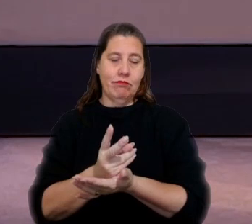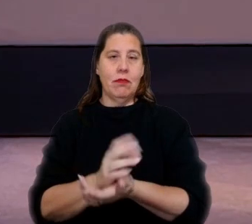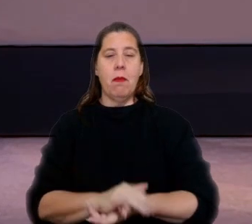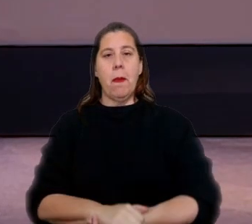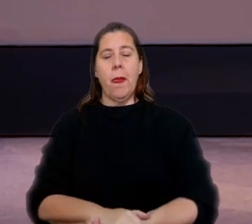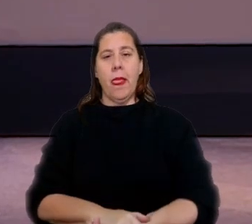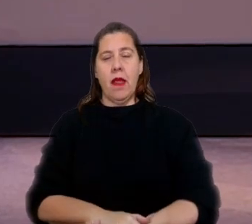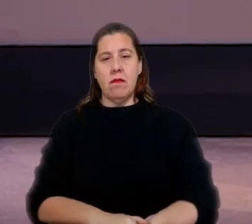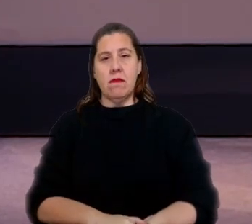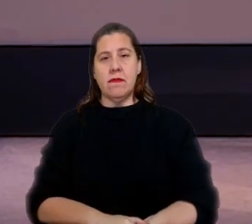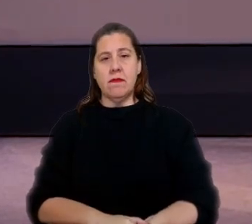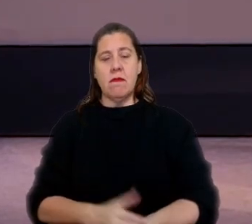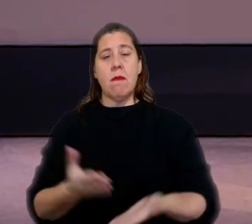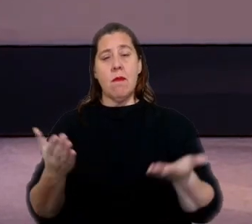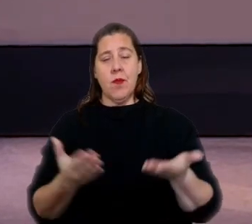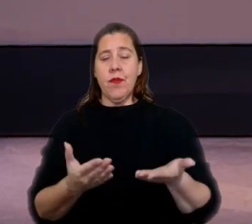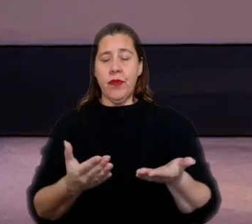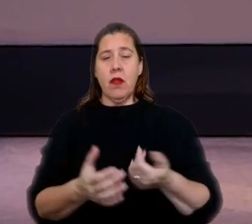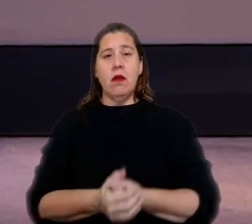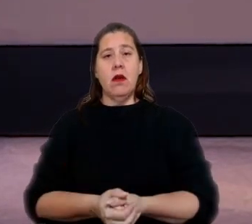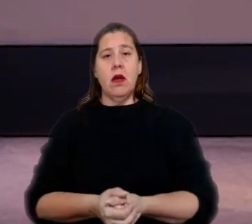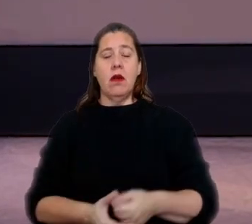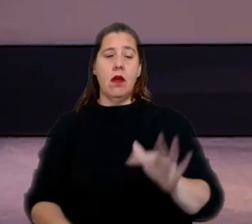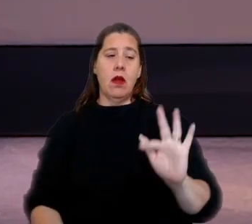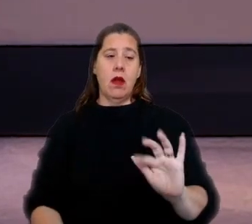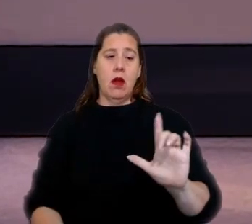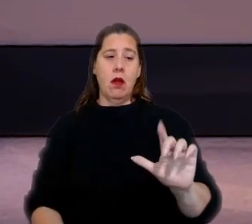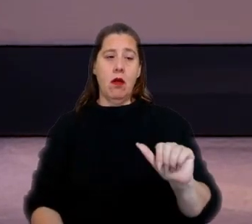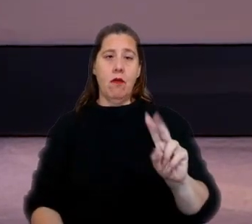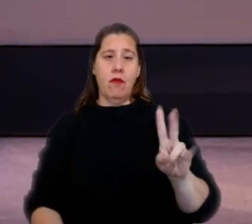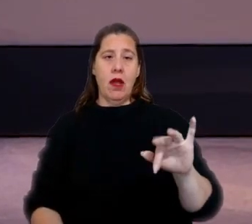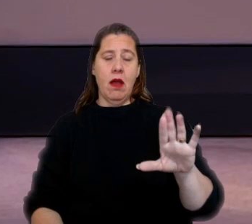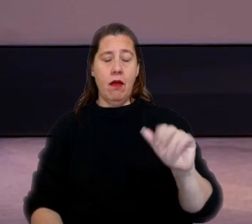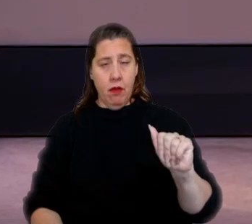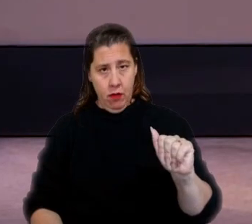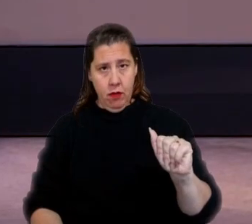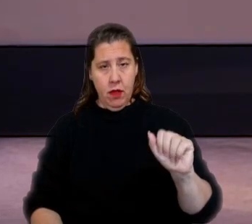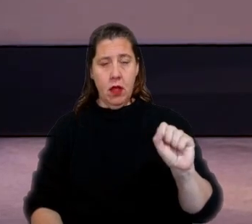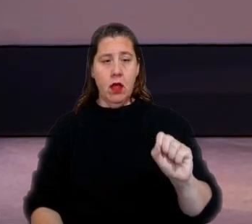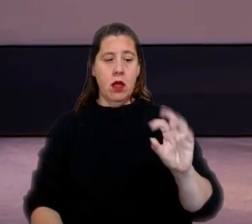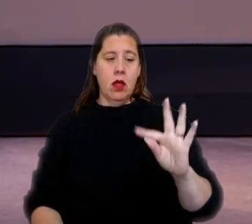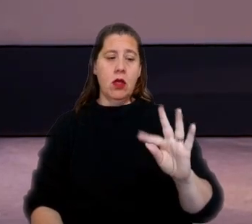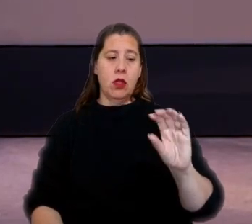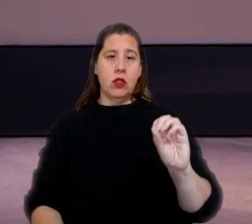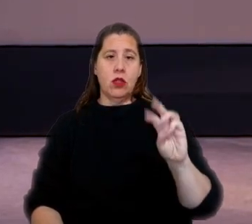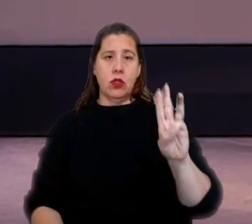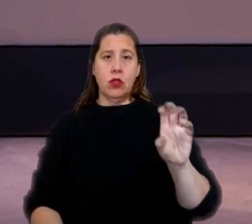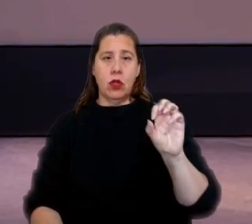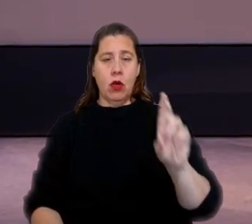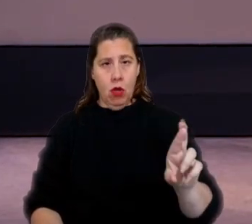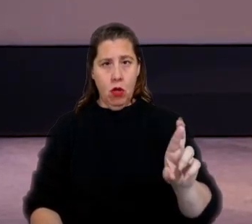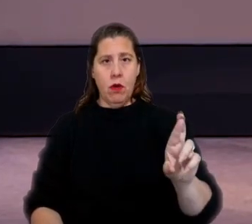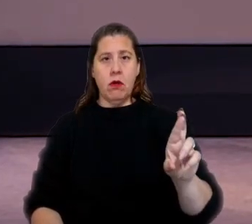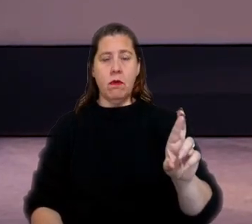isso acontecer. Eu vou passar a palavra agora para a Flávia Stoller. Nós